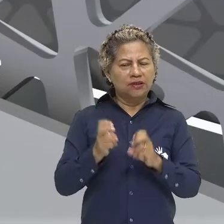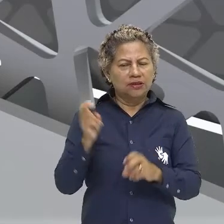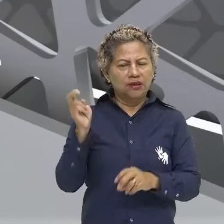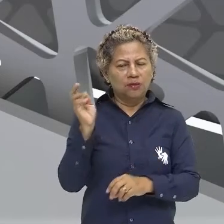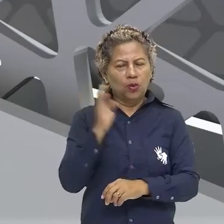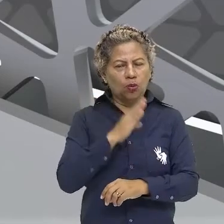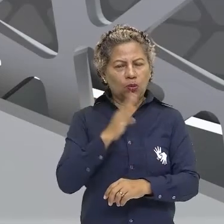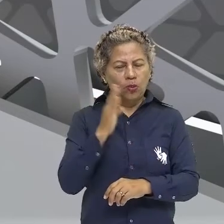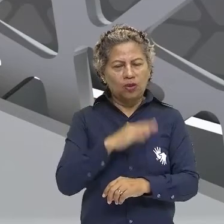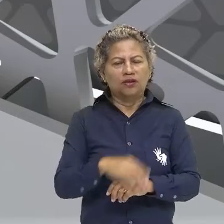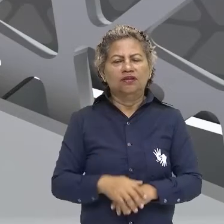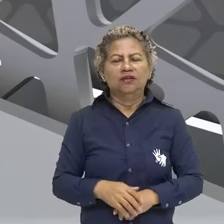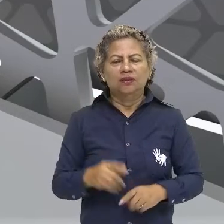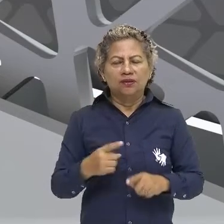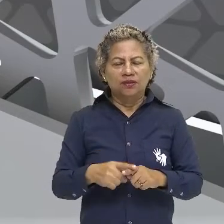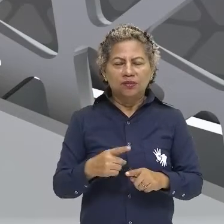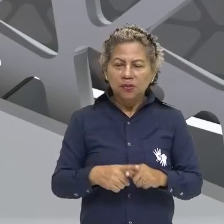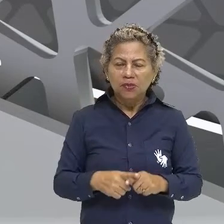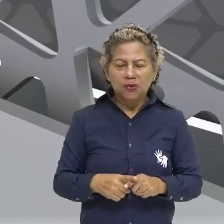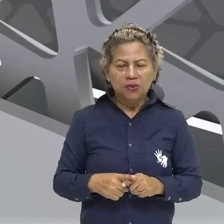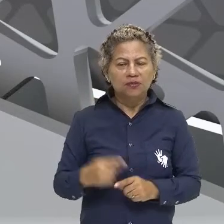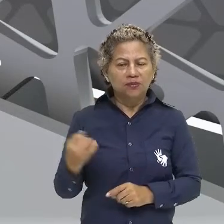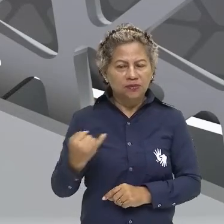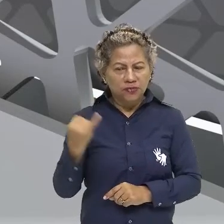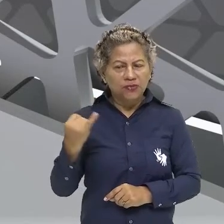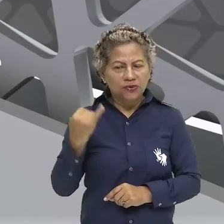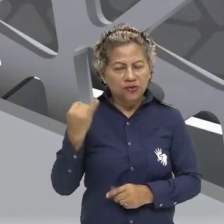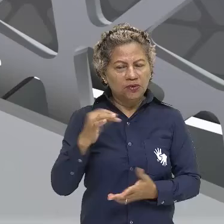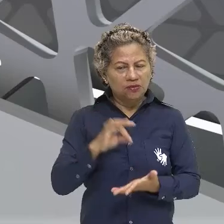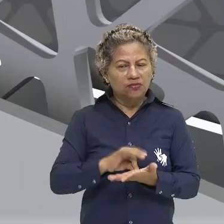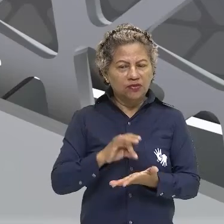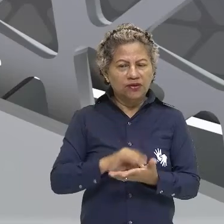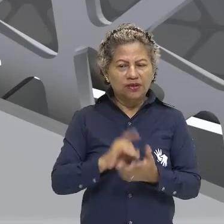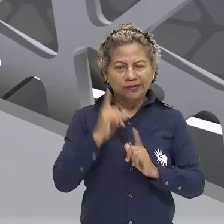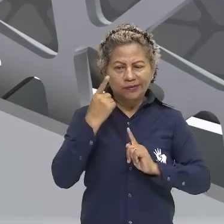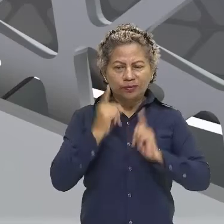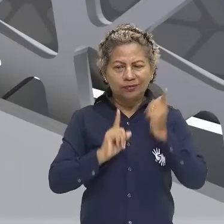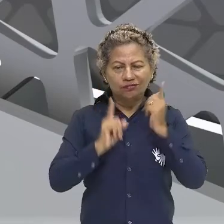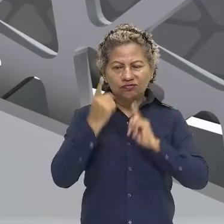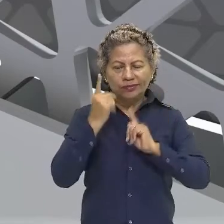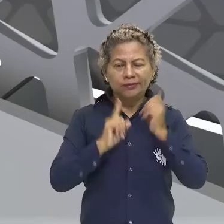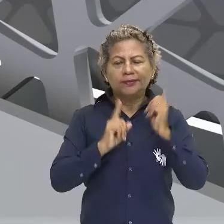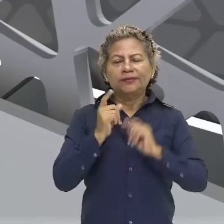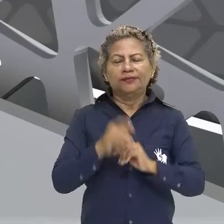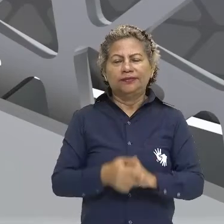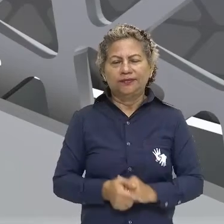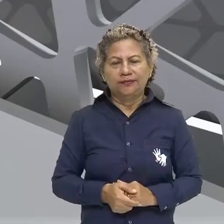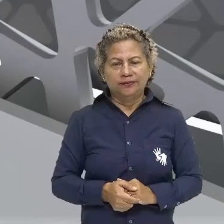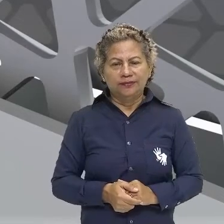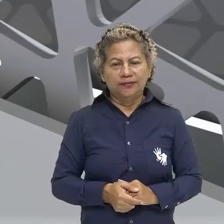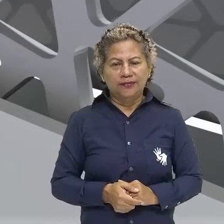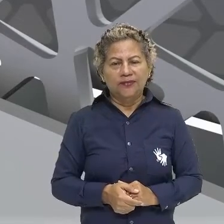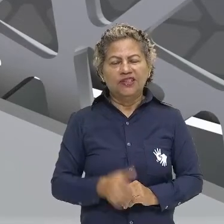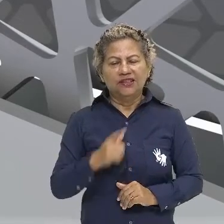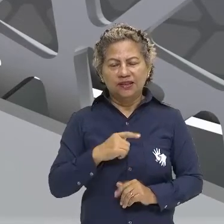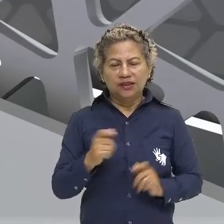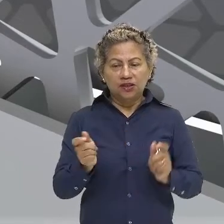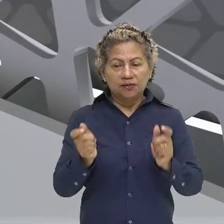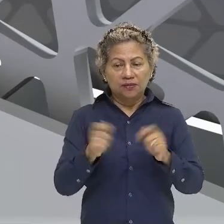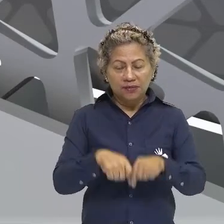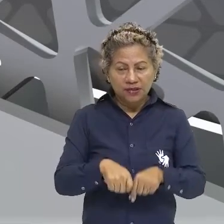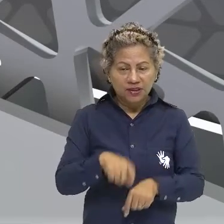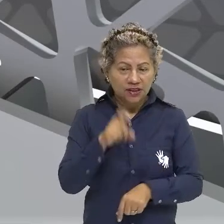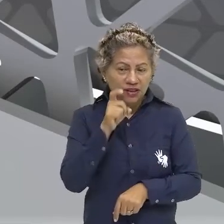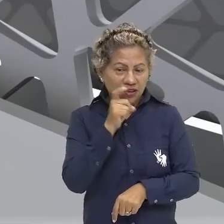mais honesta, né, e mais verdadeira que nós temos. Nós temos, inclusive, a capacidade de mentir